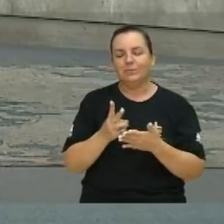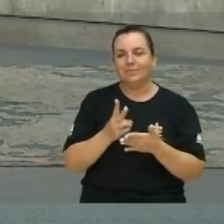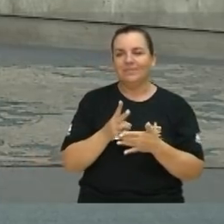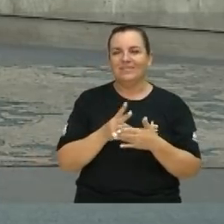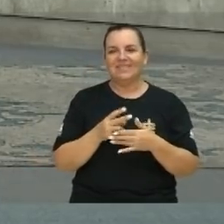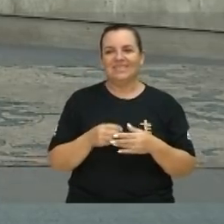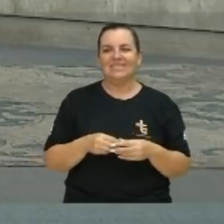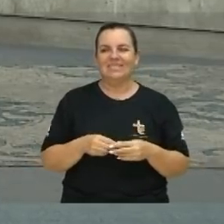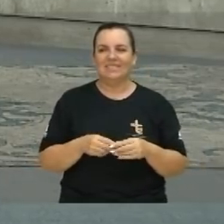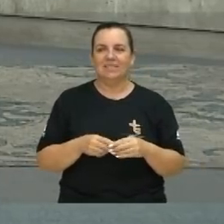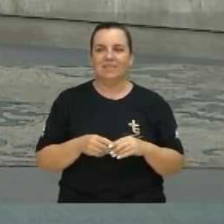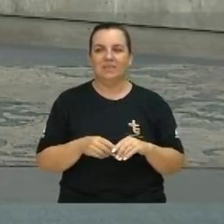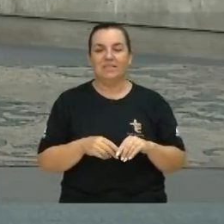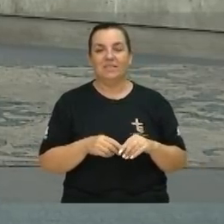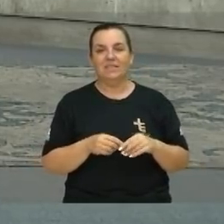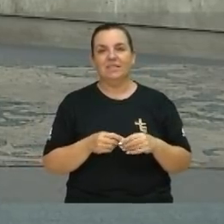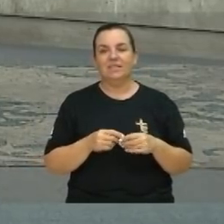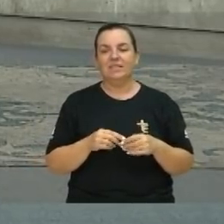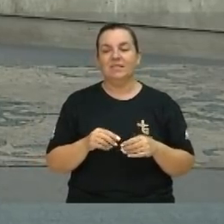favor